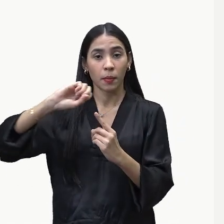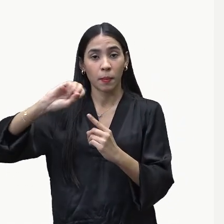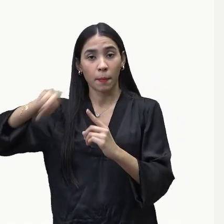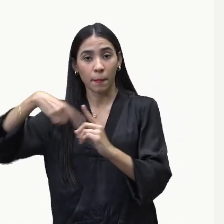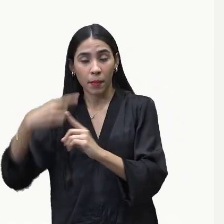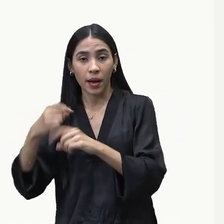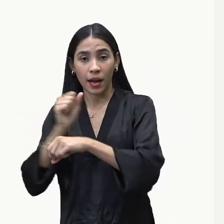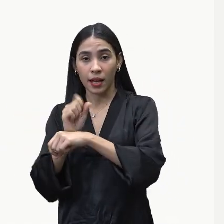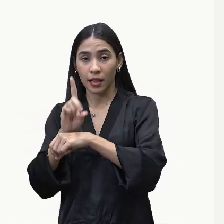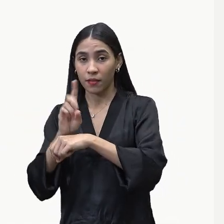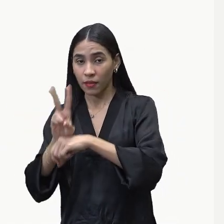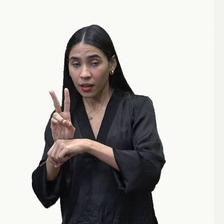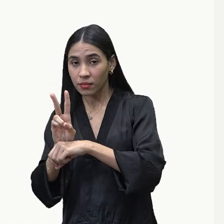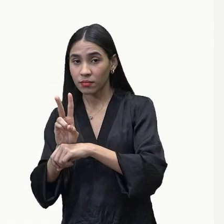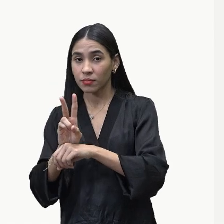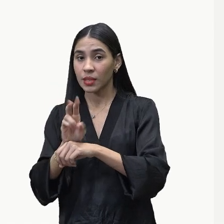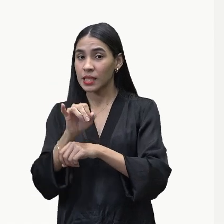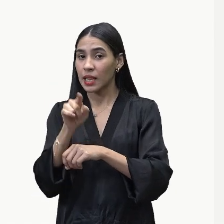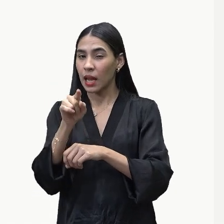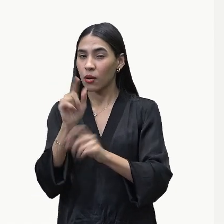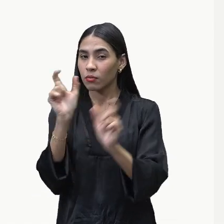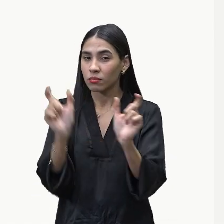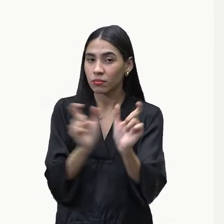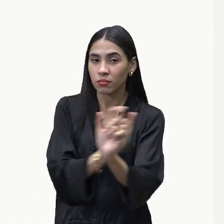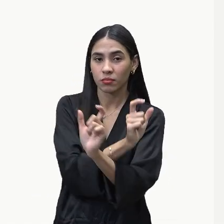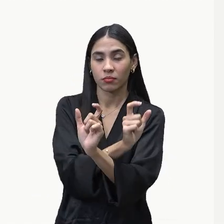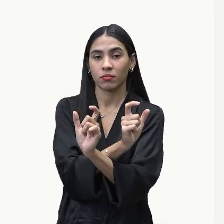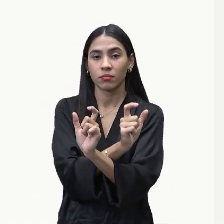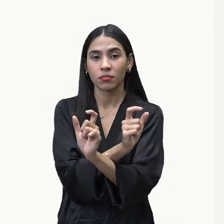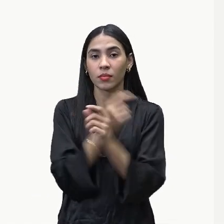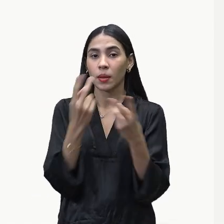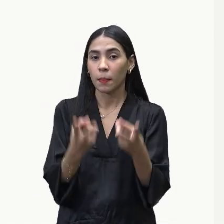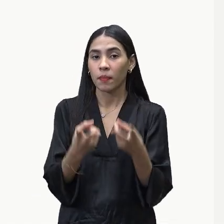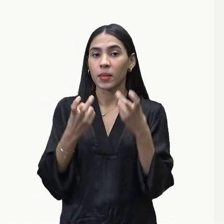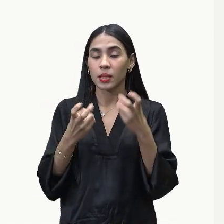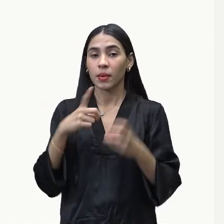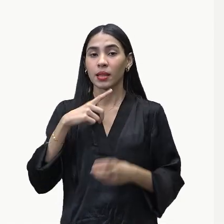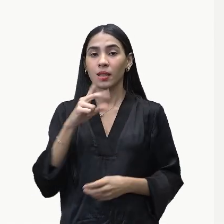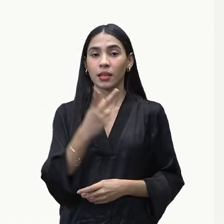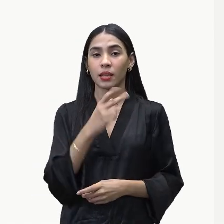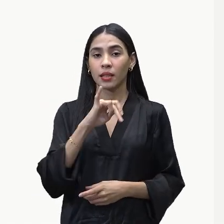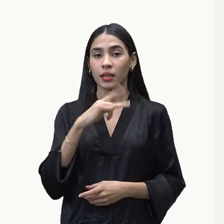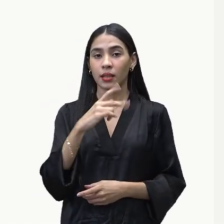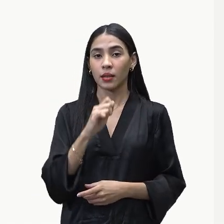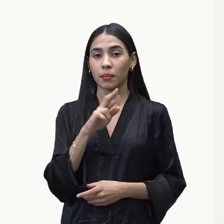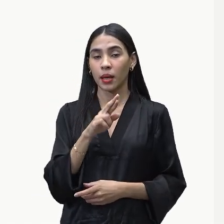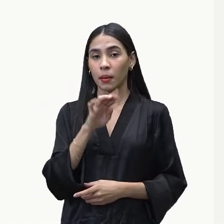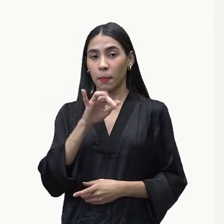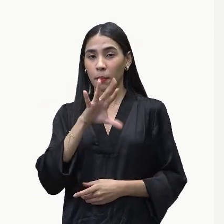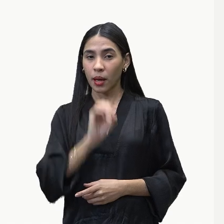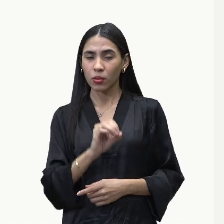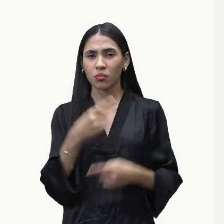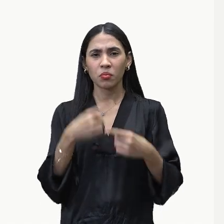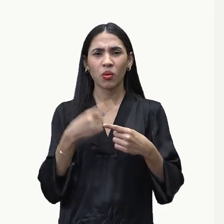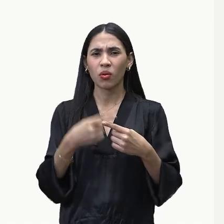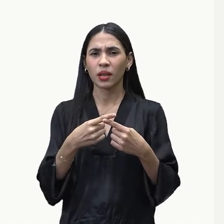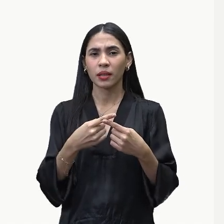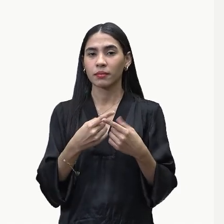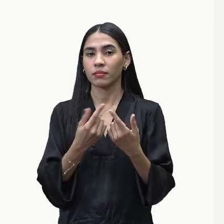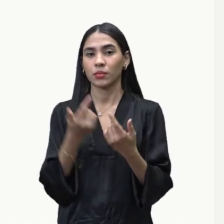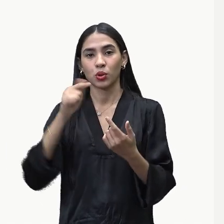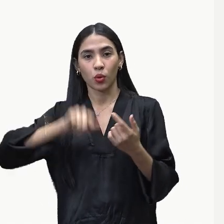advérbios, os adjuntos, adverbiais, percebam que eu tenho um hipérbato, ok? E por que mexer nessa